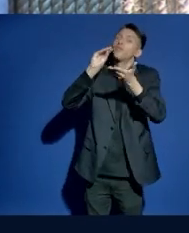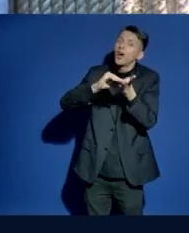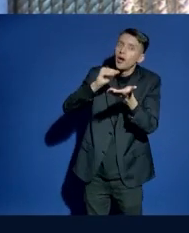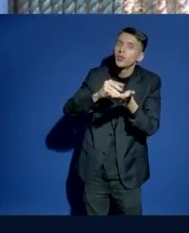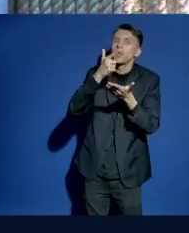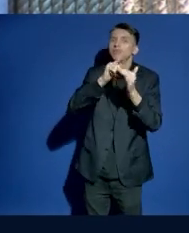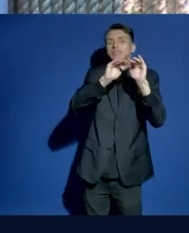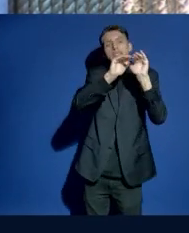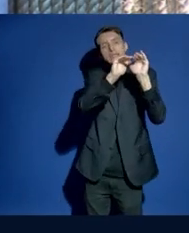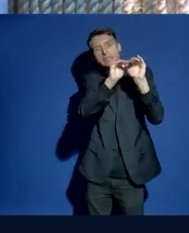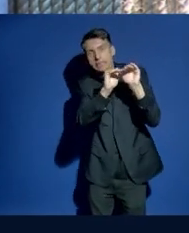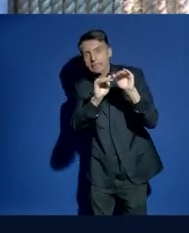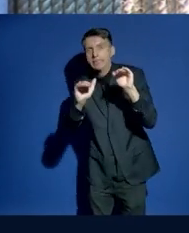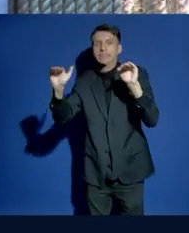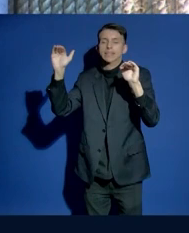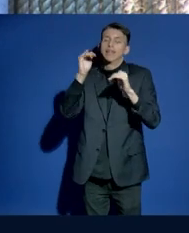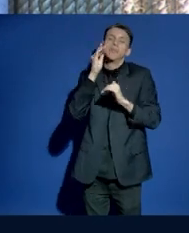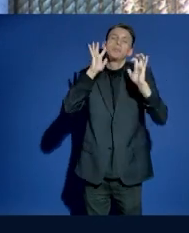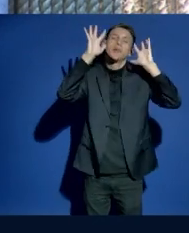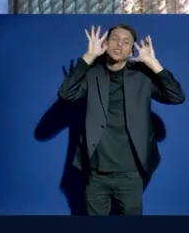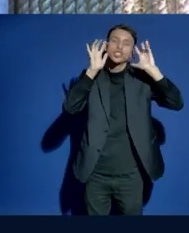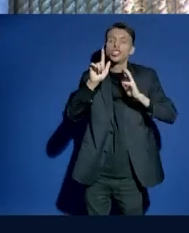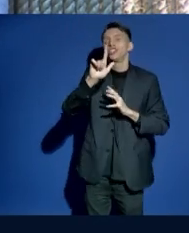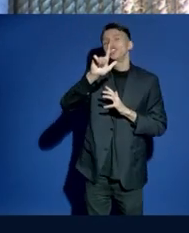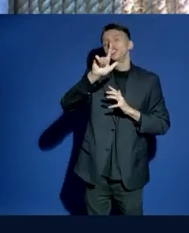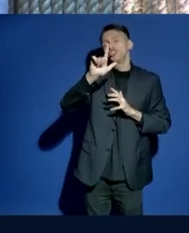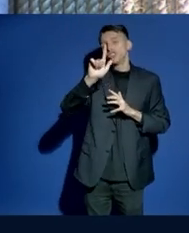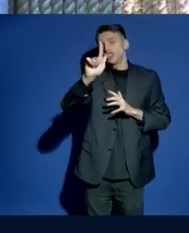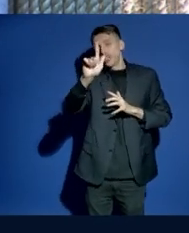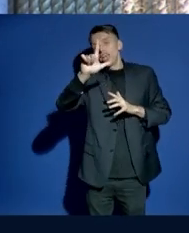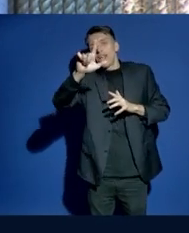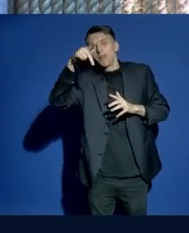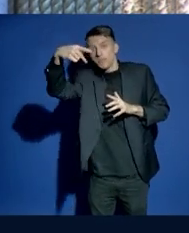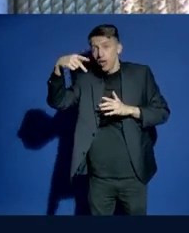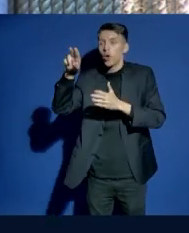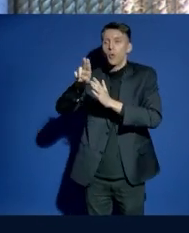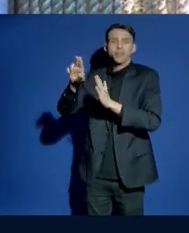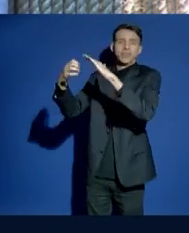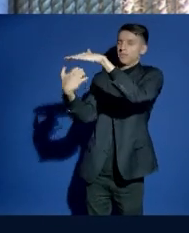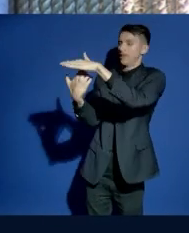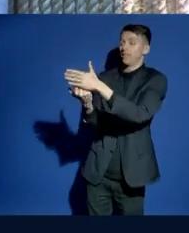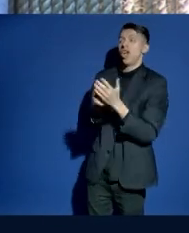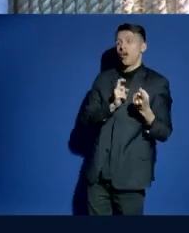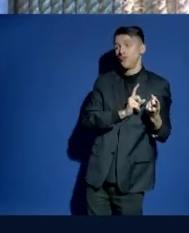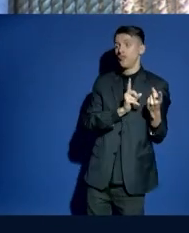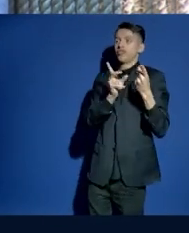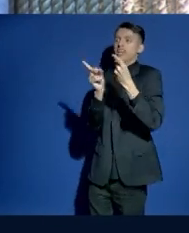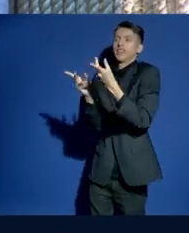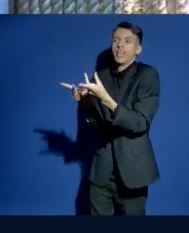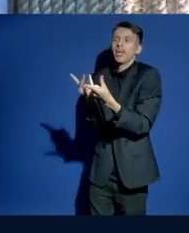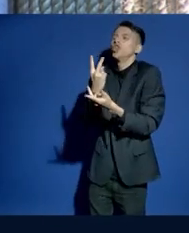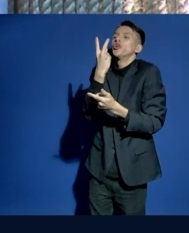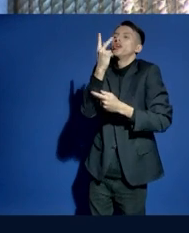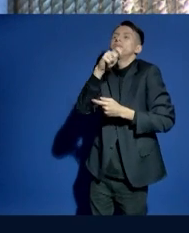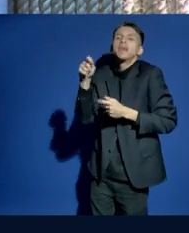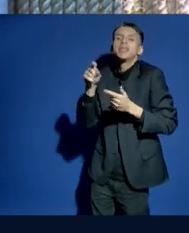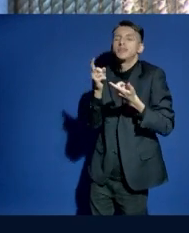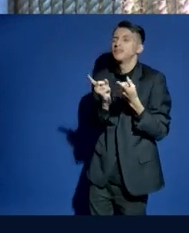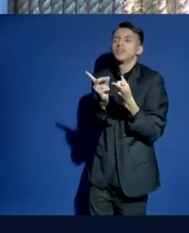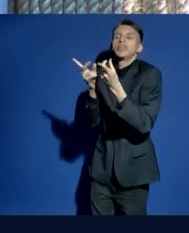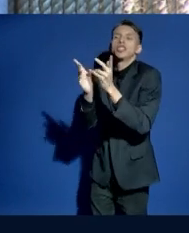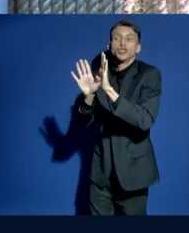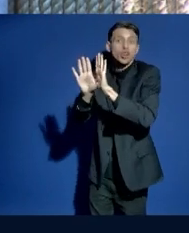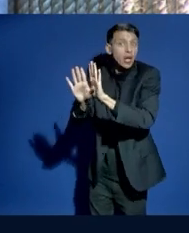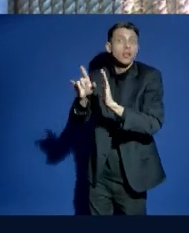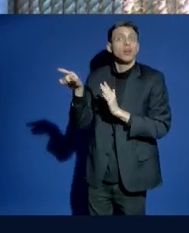Até porque eu não tenho como virar para uma pessoa que usa GLP no seu processo falar vou te vender biometrando mas vou te vender só dois meses do ano não funciona